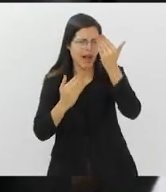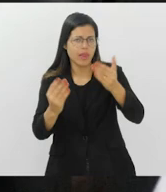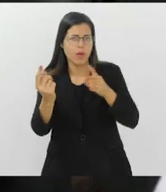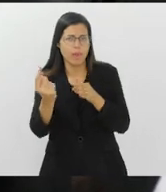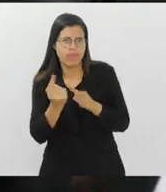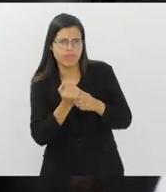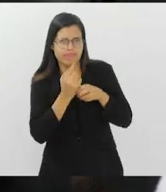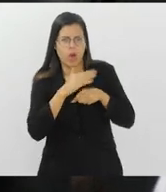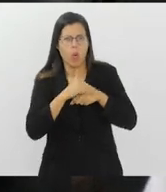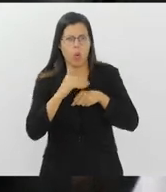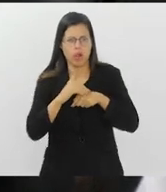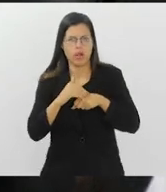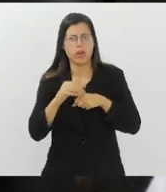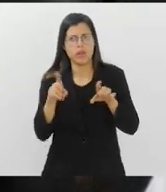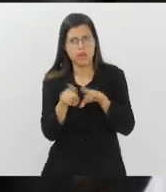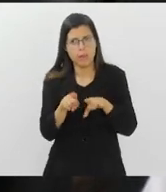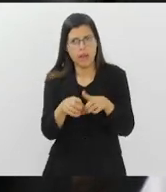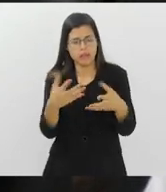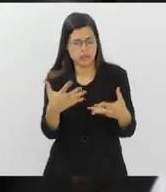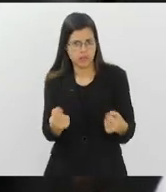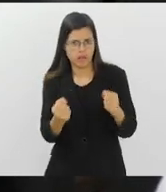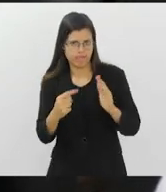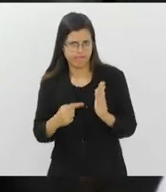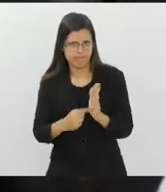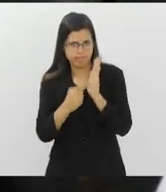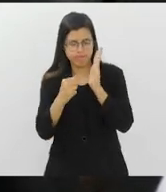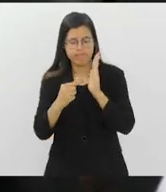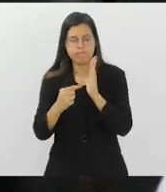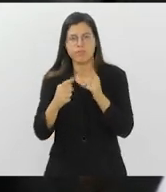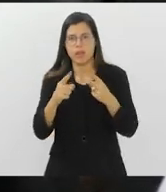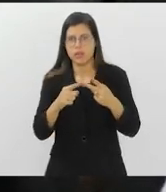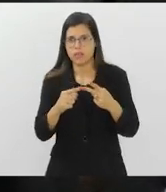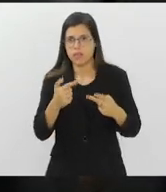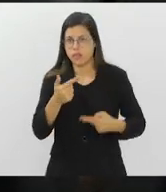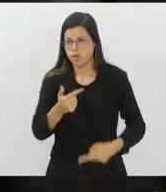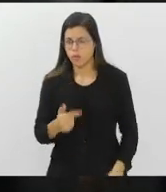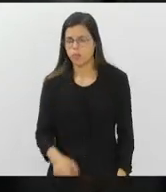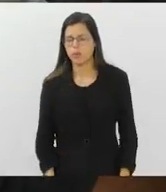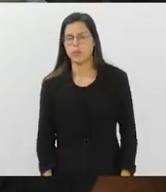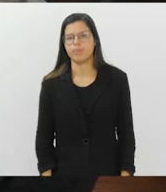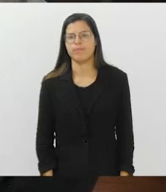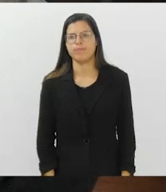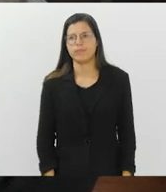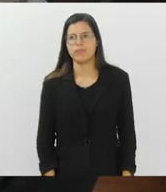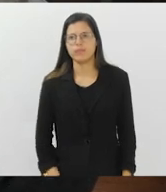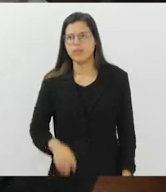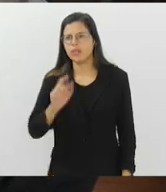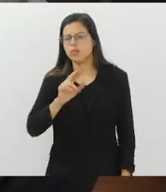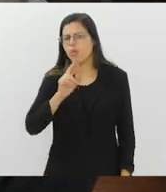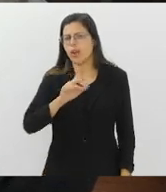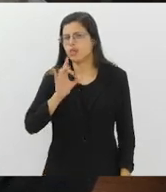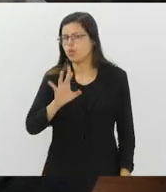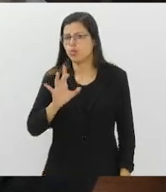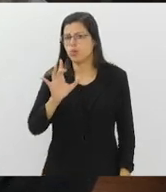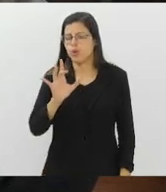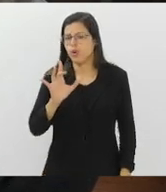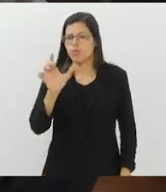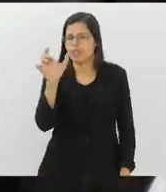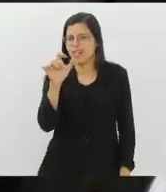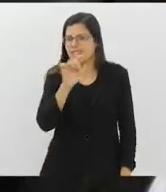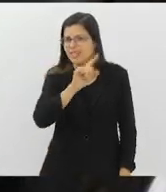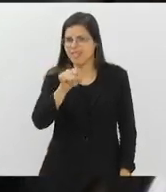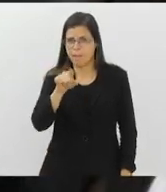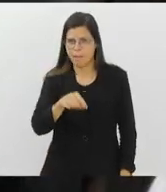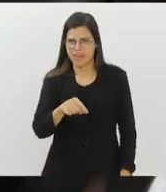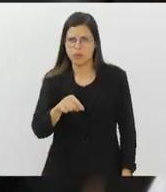nossa denúncia. Em segundo lugar, não é só sobre cancelamento. O cancelamento é